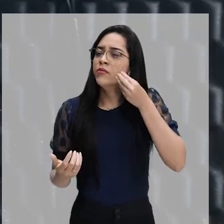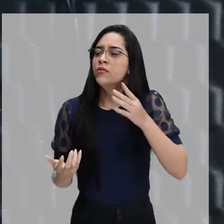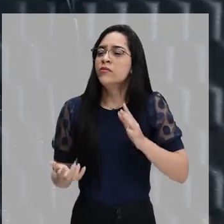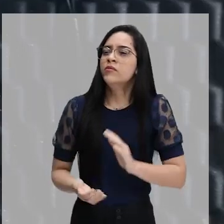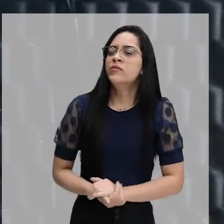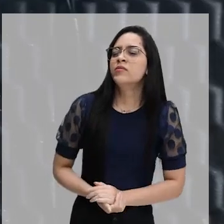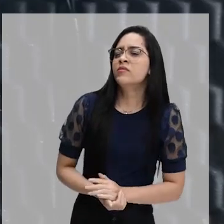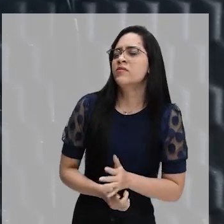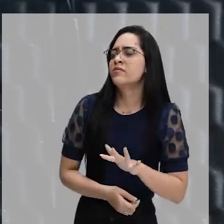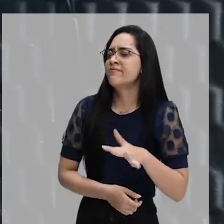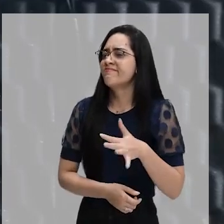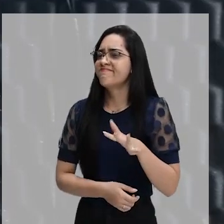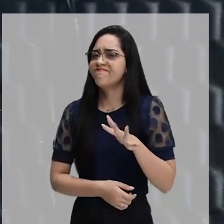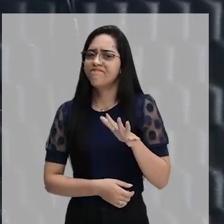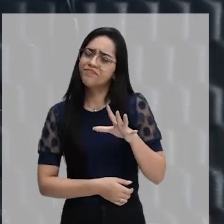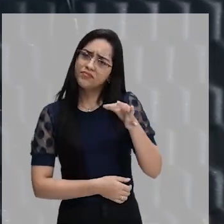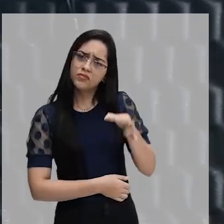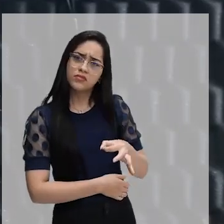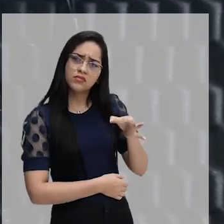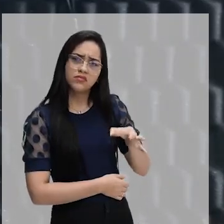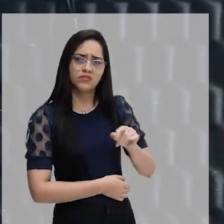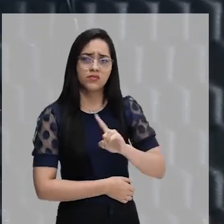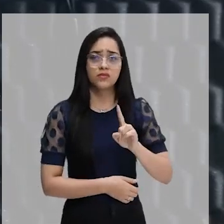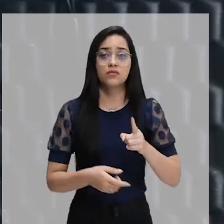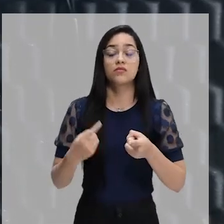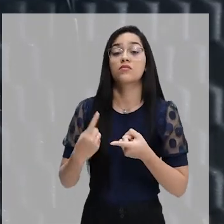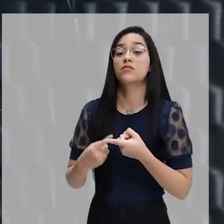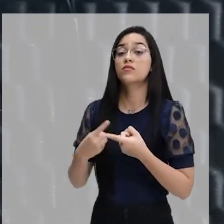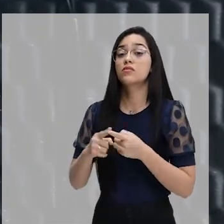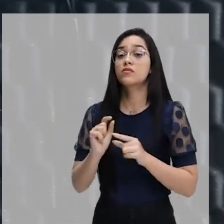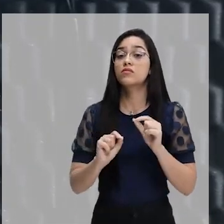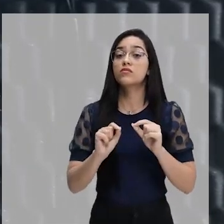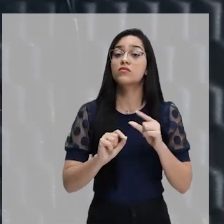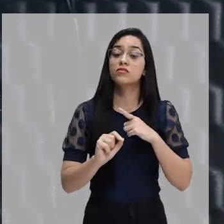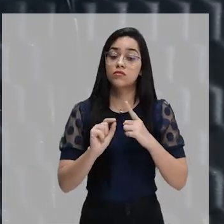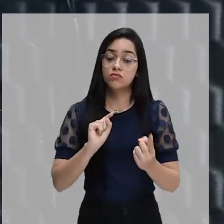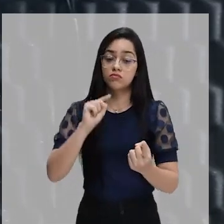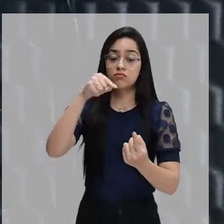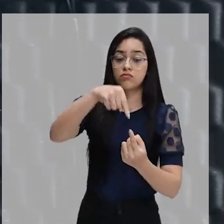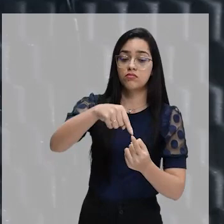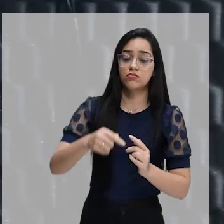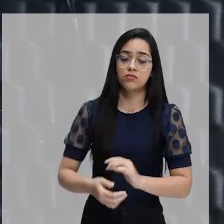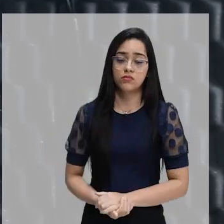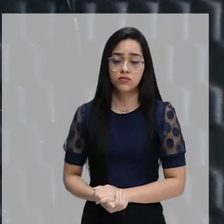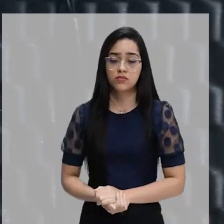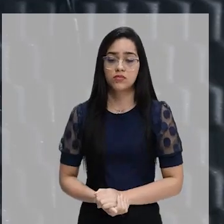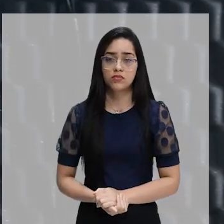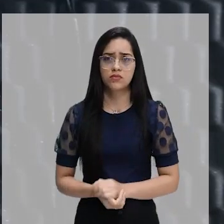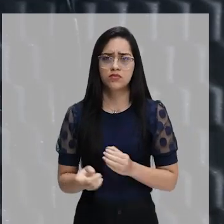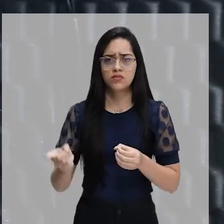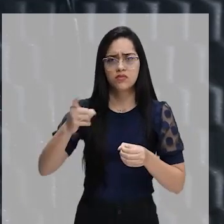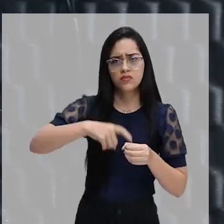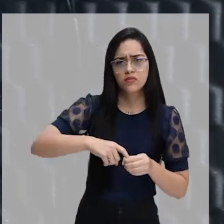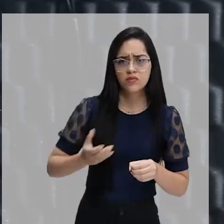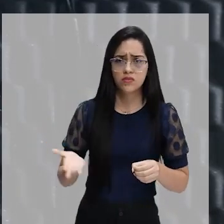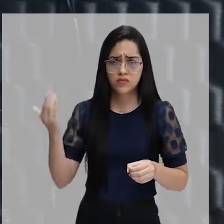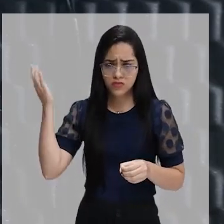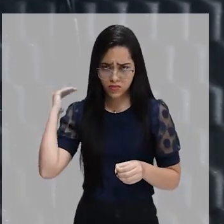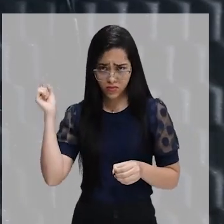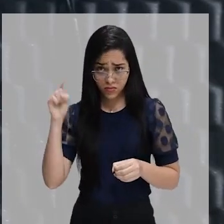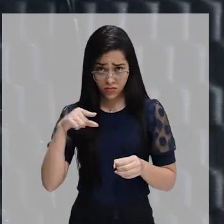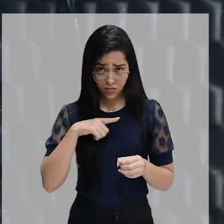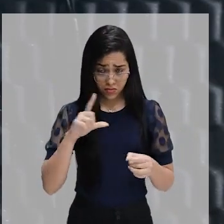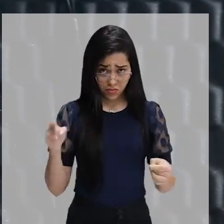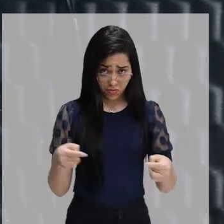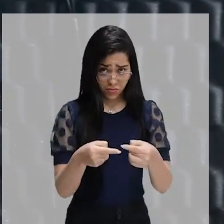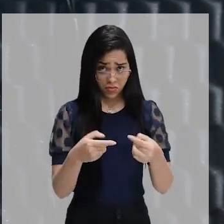eu diria que certo, não. Por quê? Porque o realismo é mais objetivo. Retorno ao passado, será que se